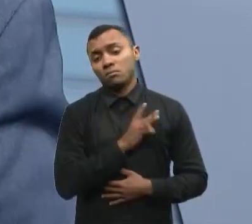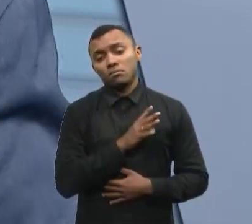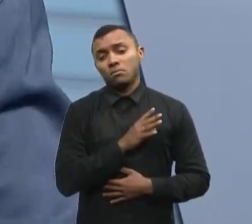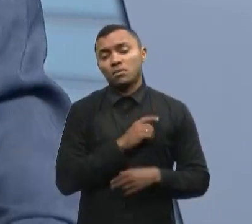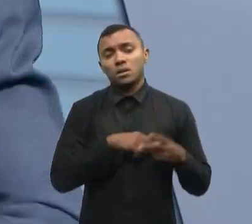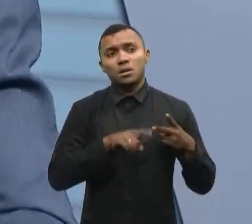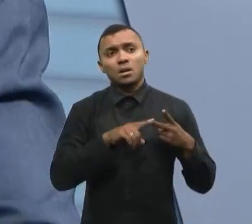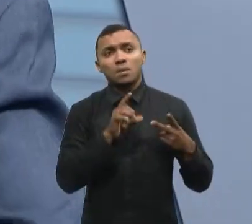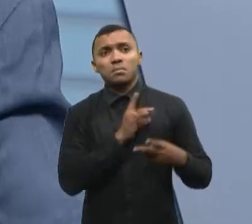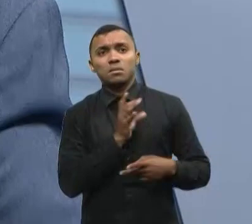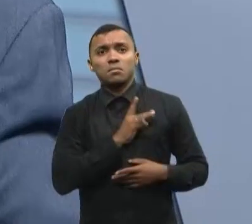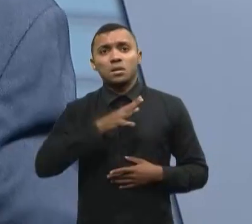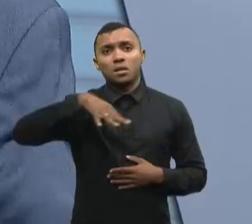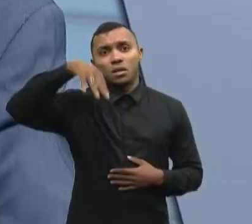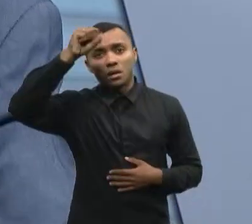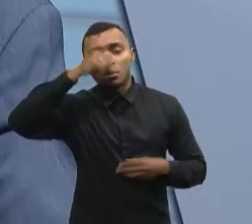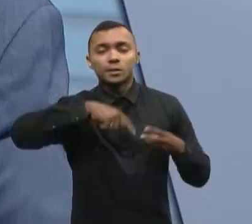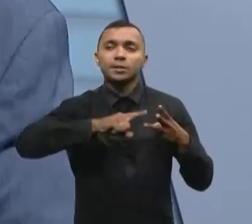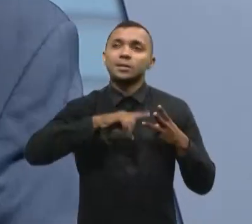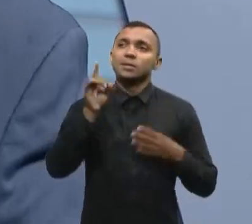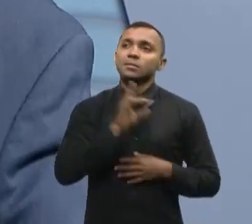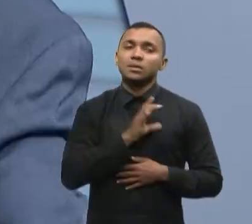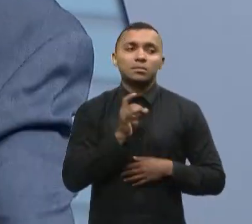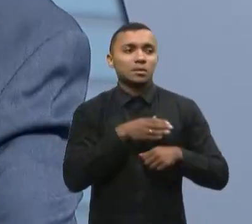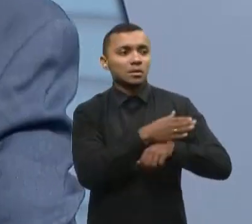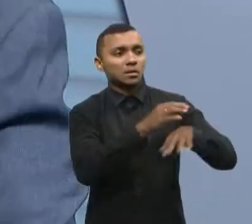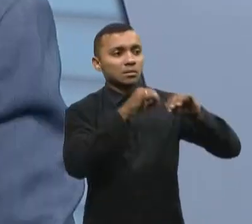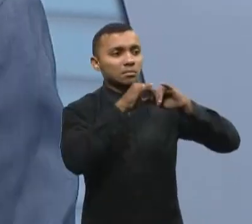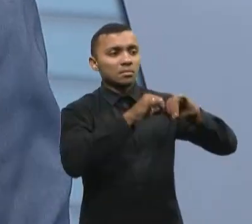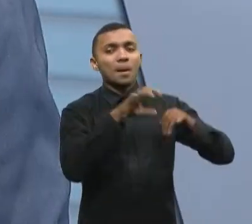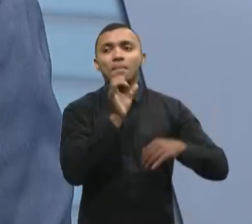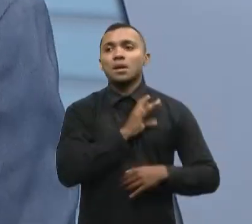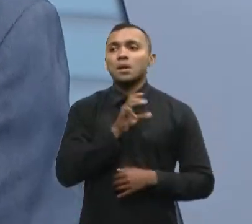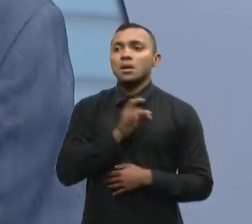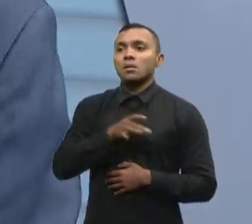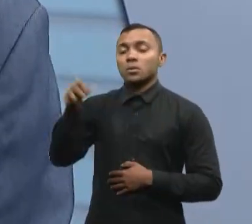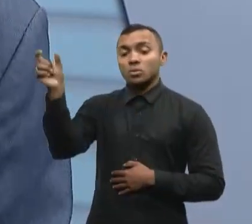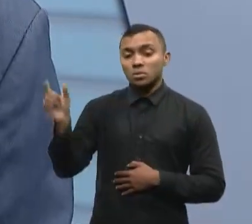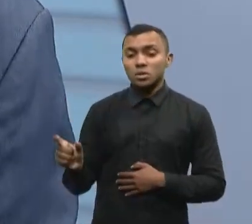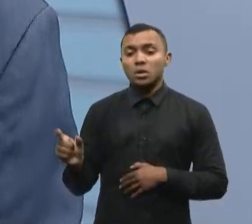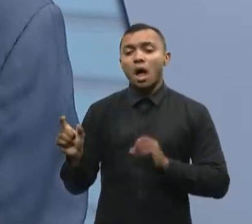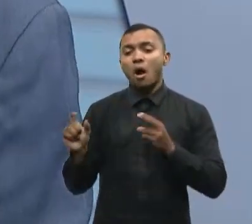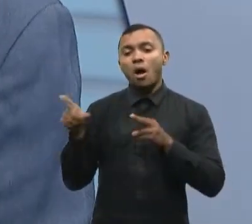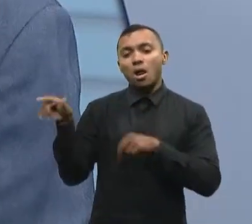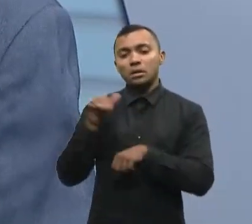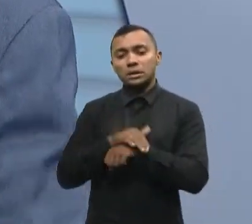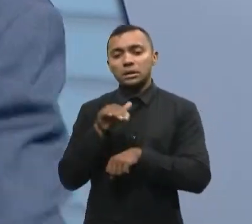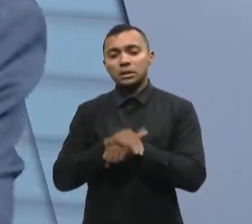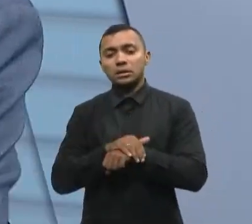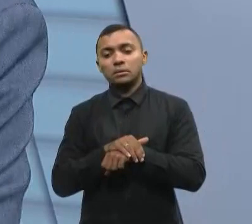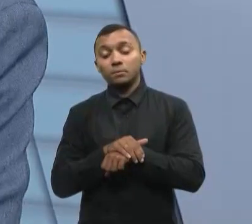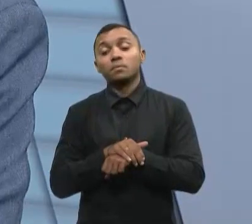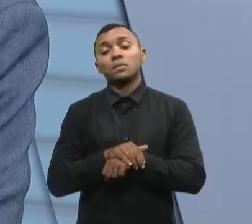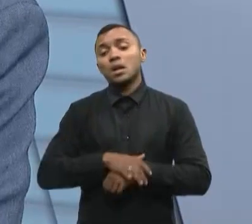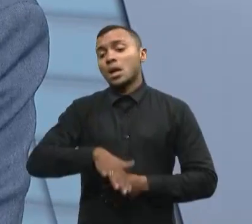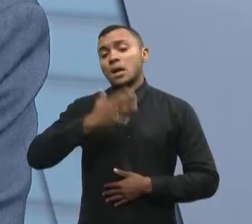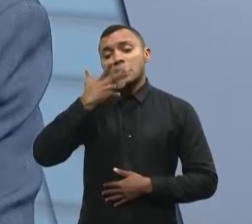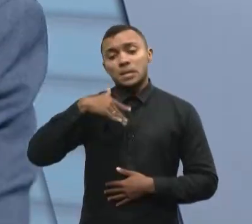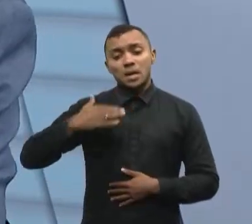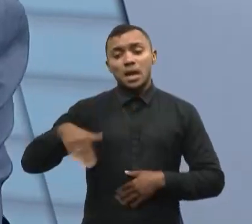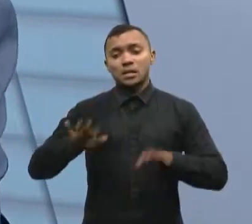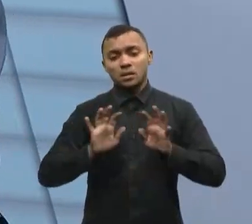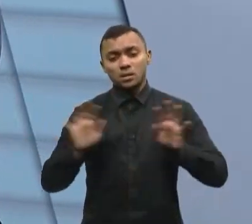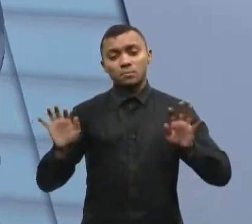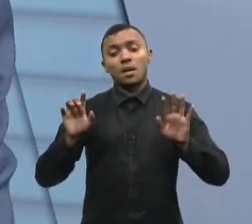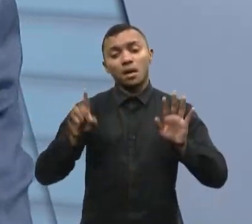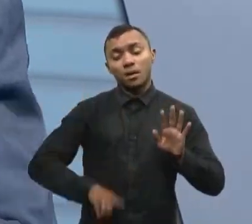medo do escuro, ou é medo do supermercado, de uma pessoa estranha, de alguém que fez uma careta. E a criança... Quer dizer,